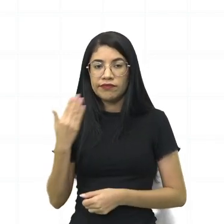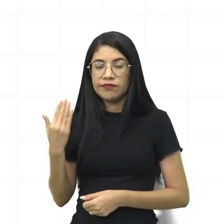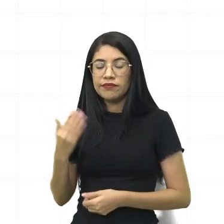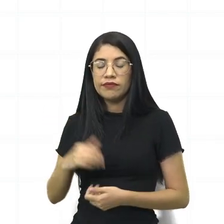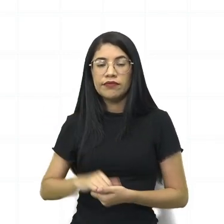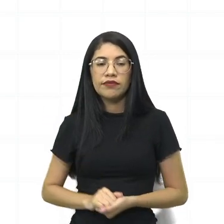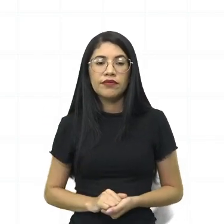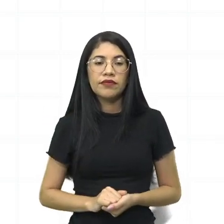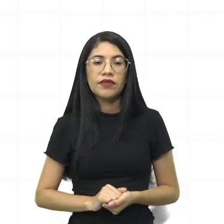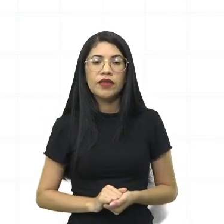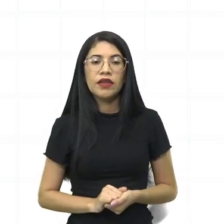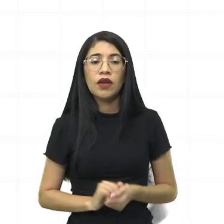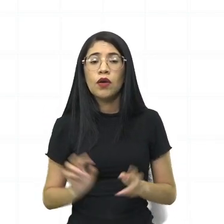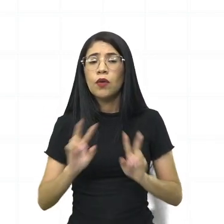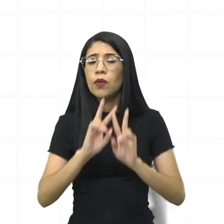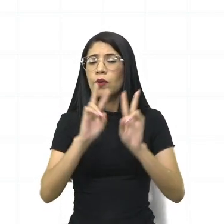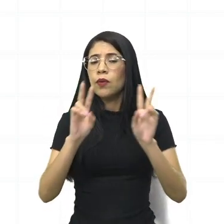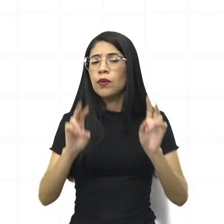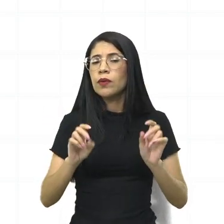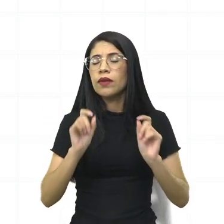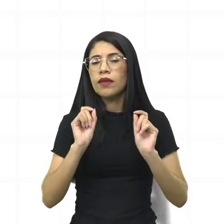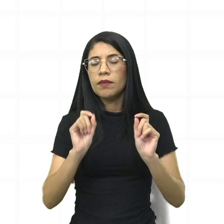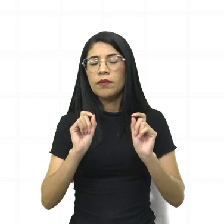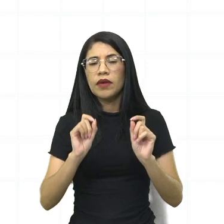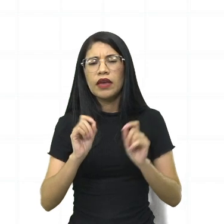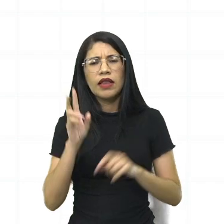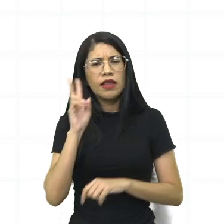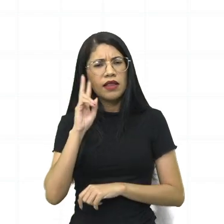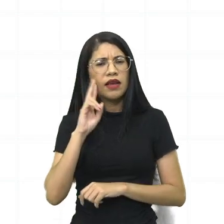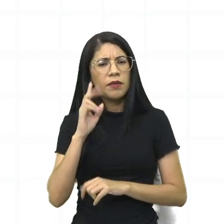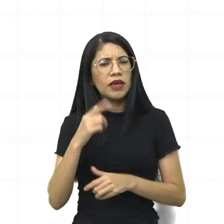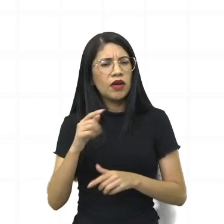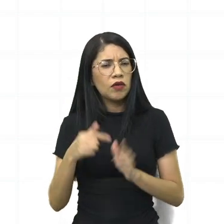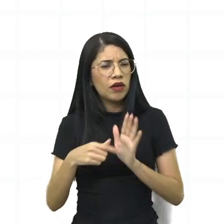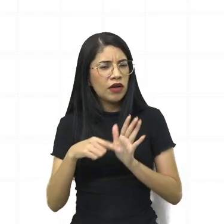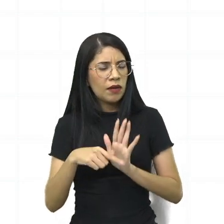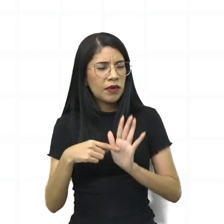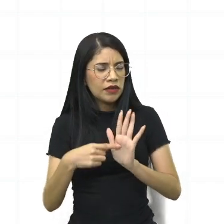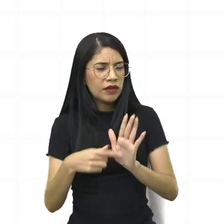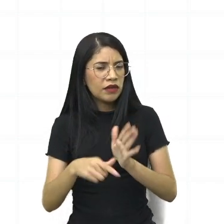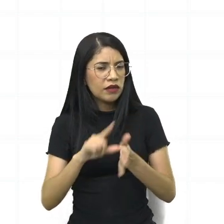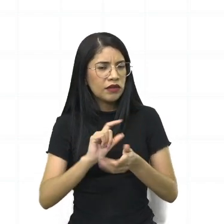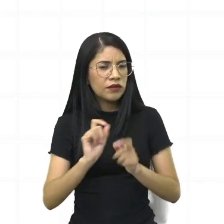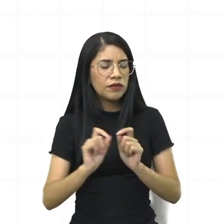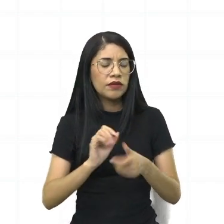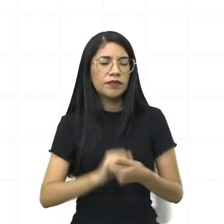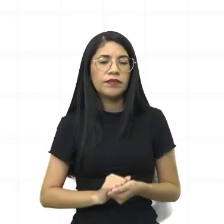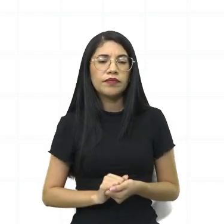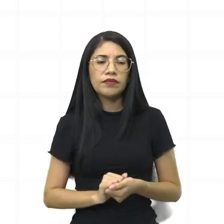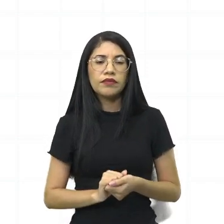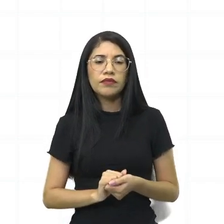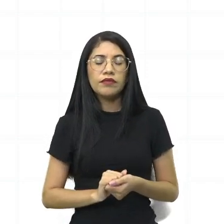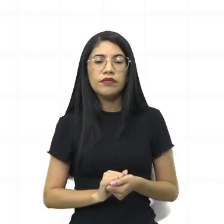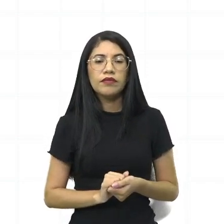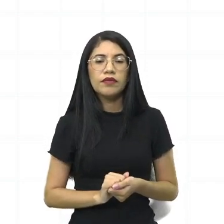O objeto, então, lembram lá que nós vamos trabalhar com um objeto? Pois é, o objeto é